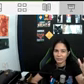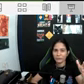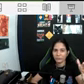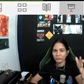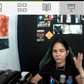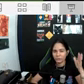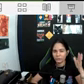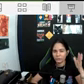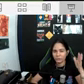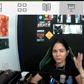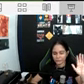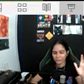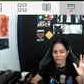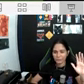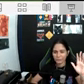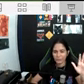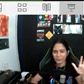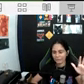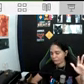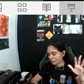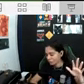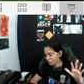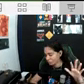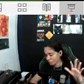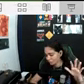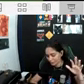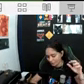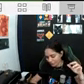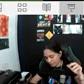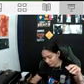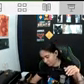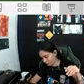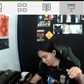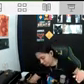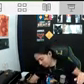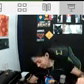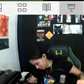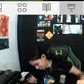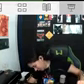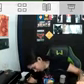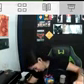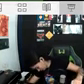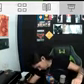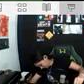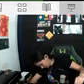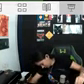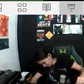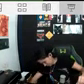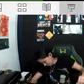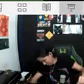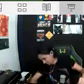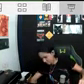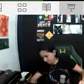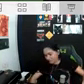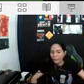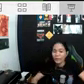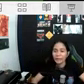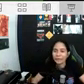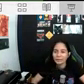que neste meu estudo eu precisasse coletar os dados com ela de fato em jejum. Então, poxa, Simon, caiu. E aí,